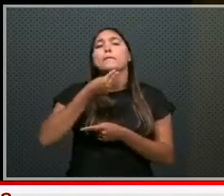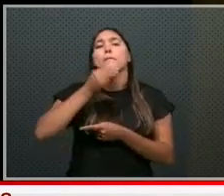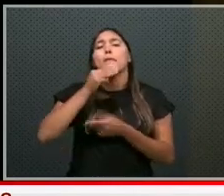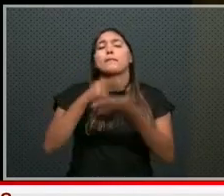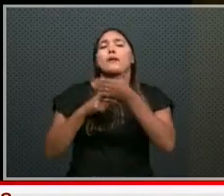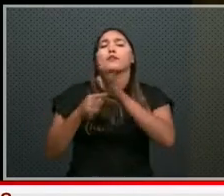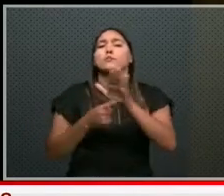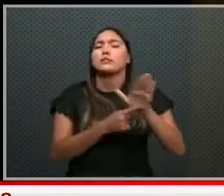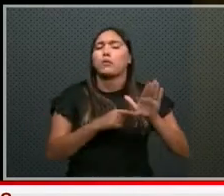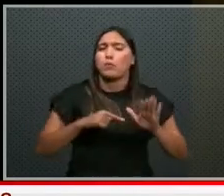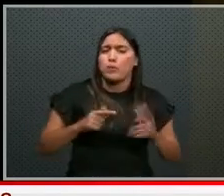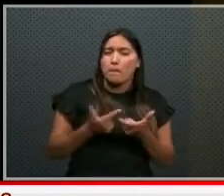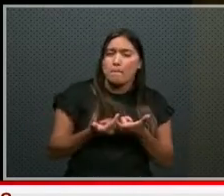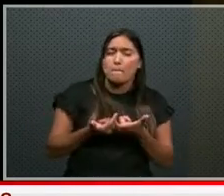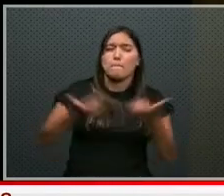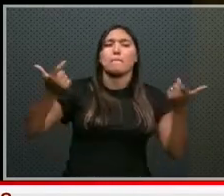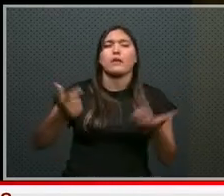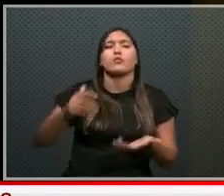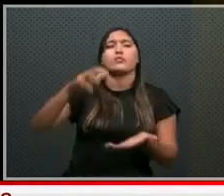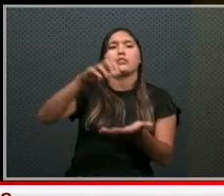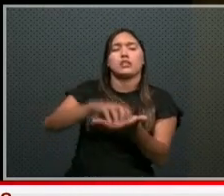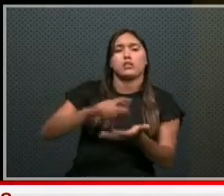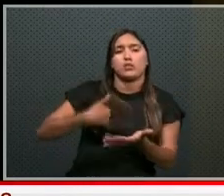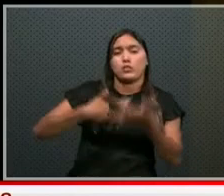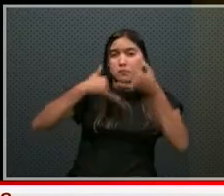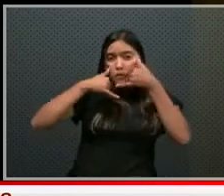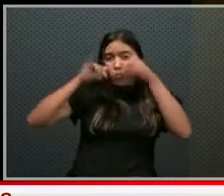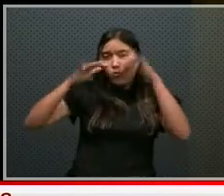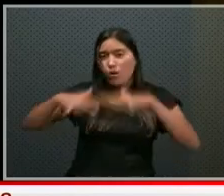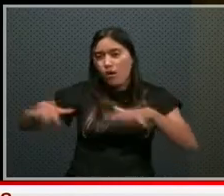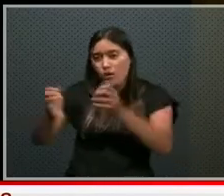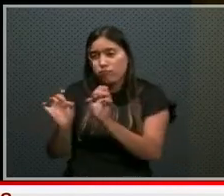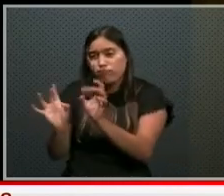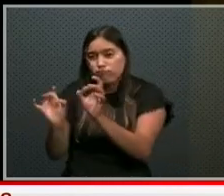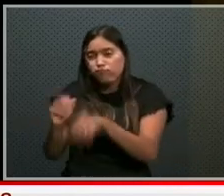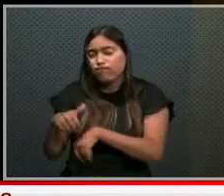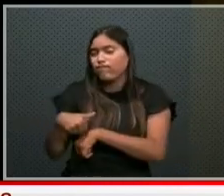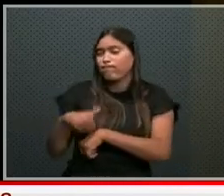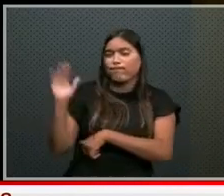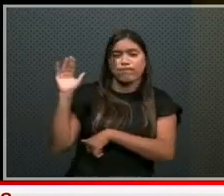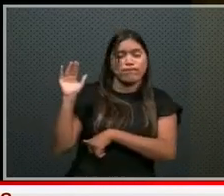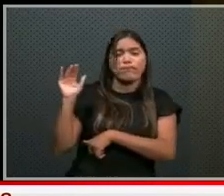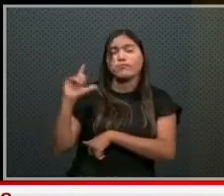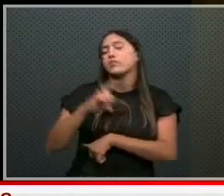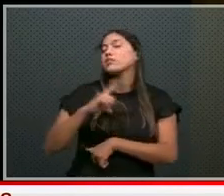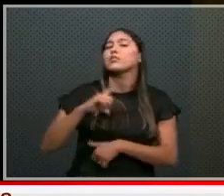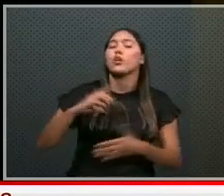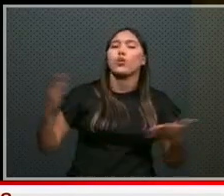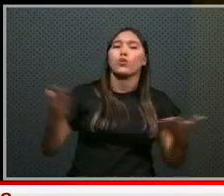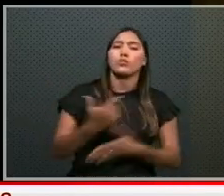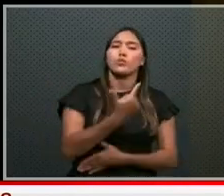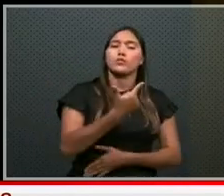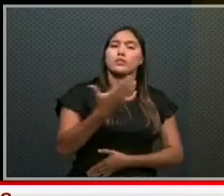nós temos o maior centro da nossa pecuária Como disse ao que Mário aqui nós já temos hoje 26 milhões